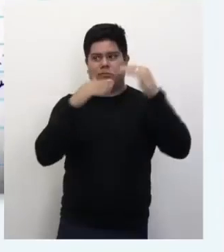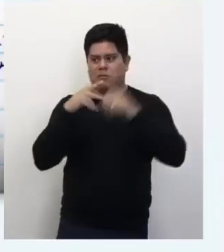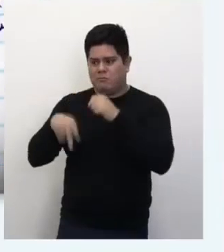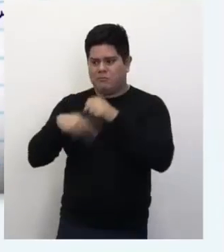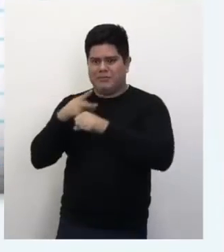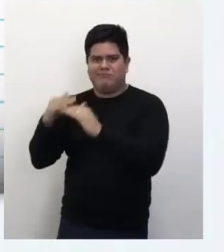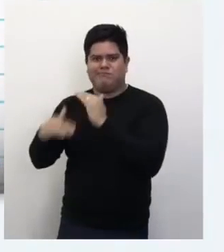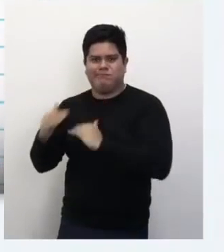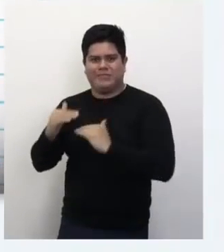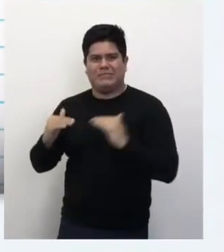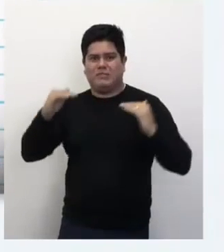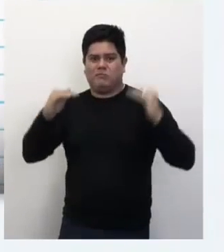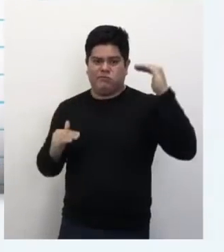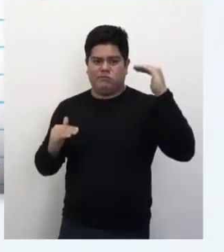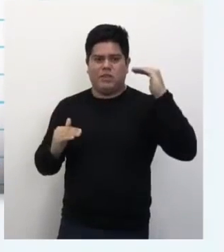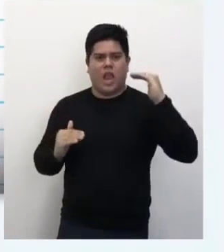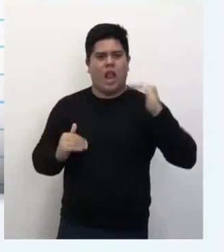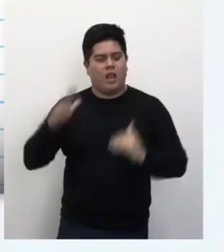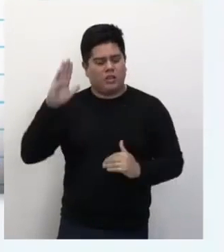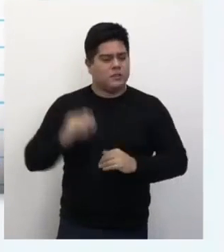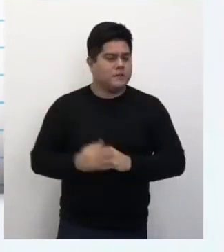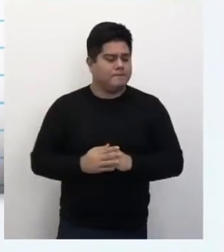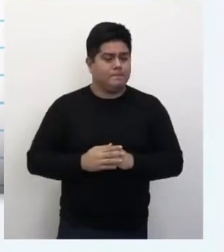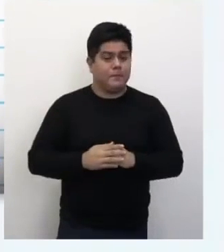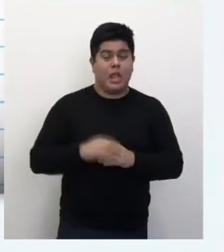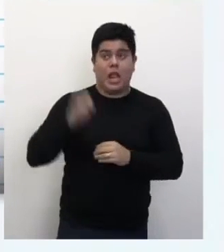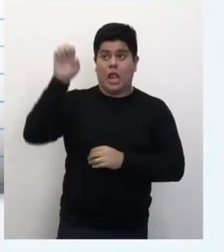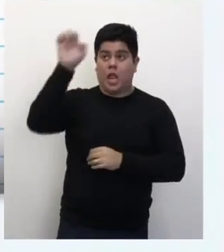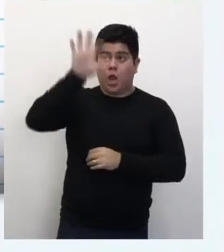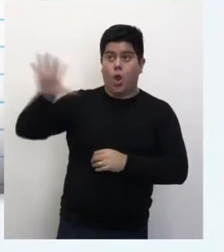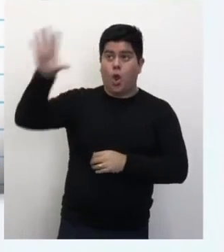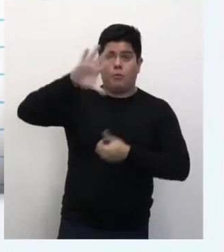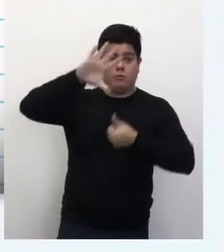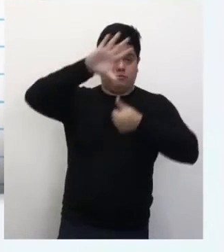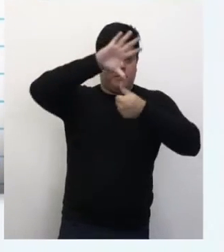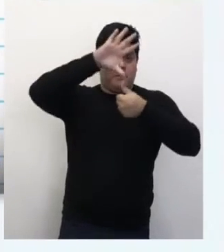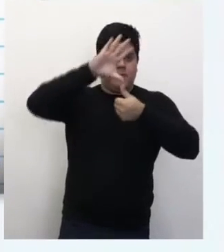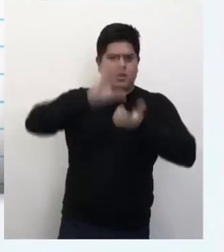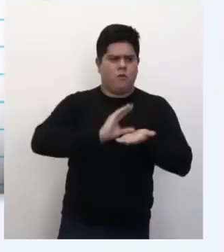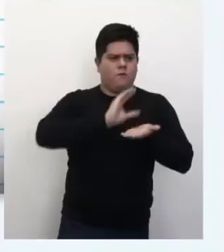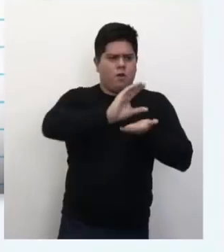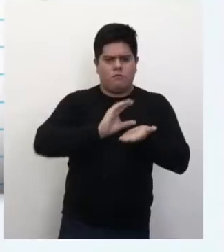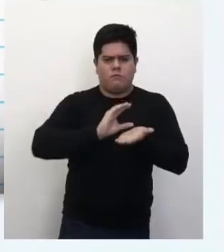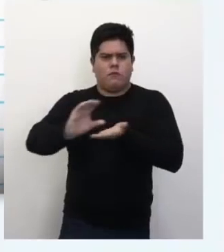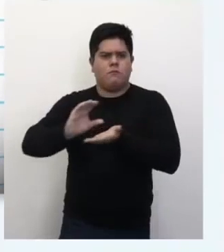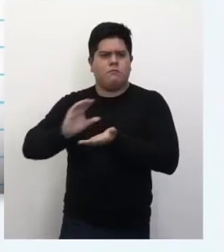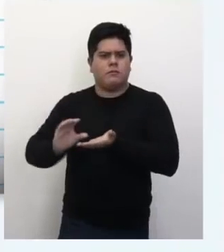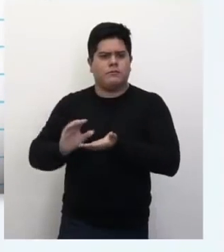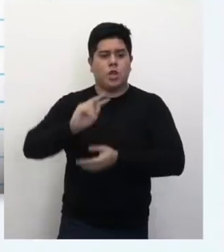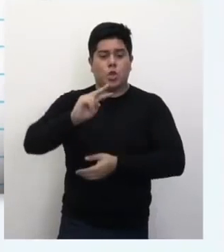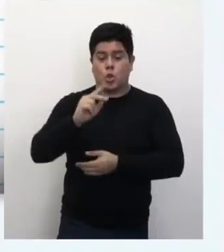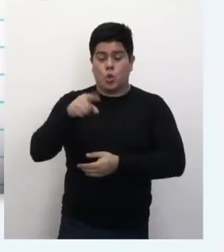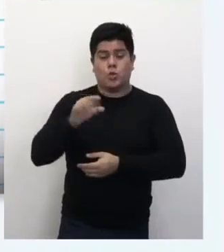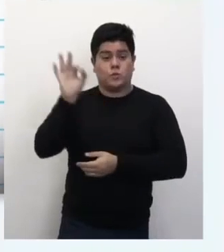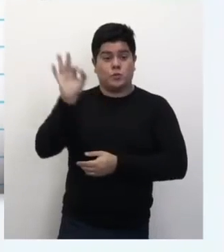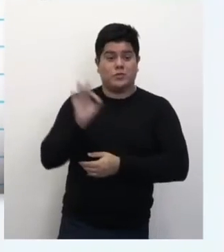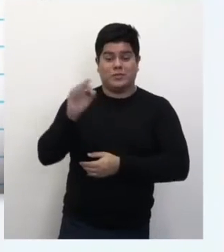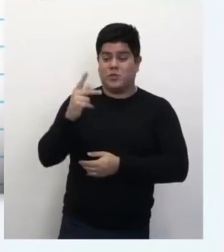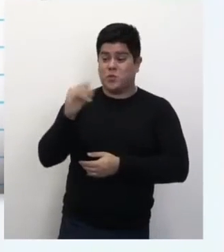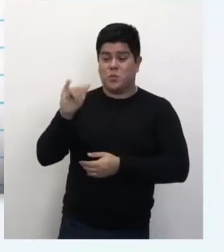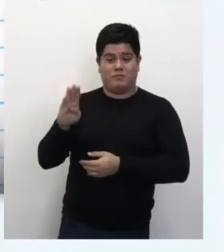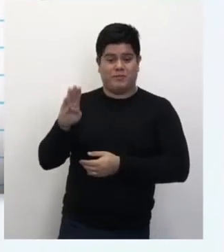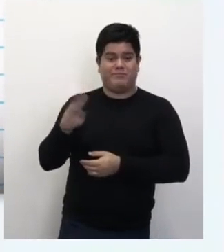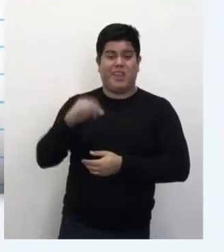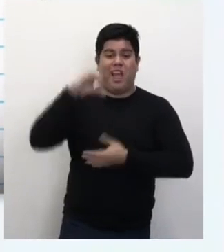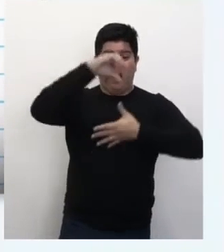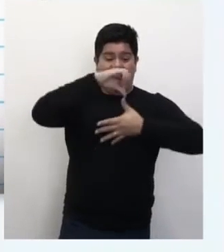grande. Enquanto na Europa e na América do Norte o investimento médio em inovação ultrapassa 2% do PIB, na América Latina essa